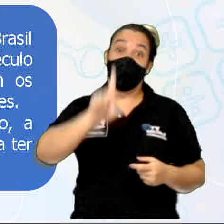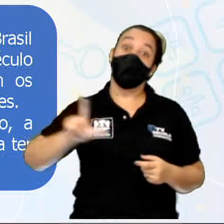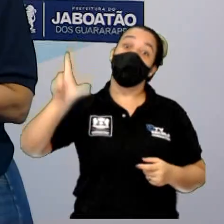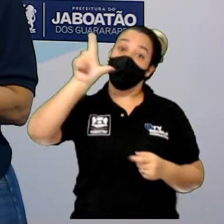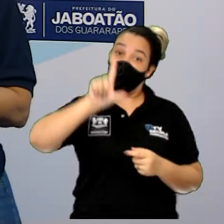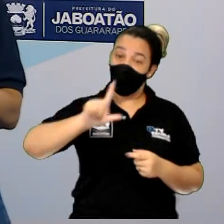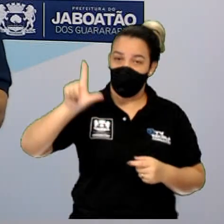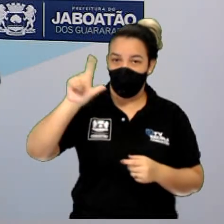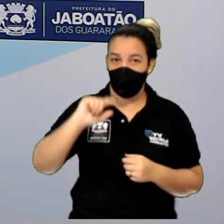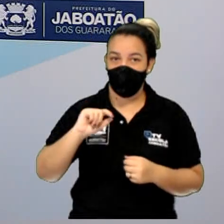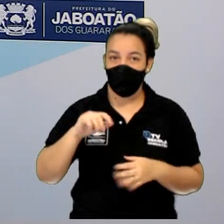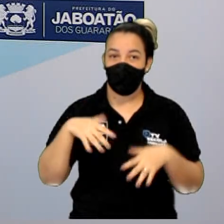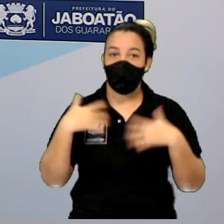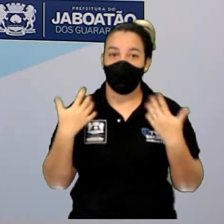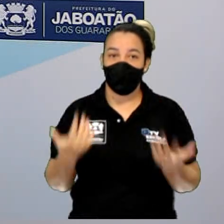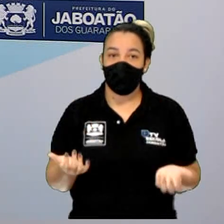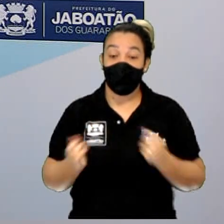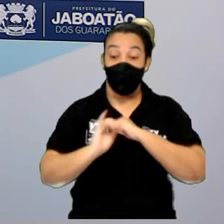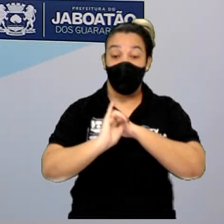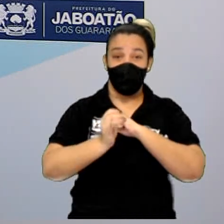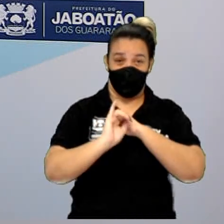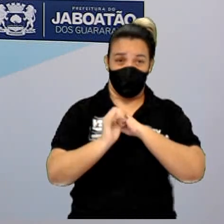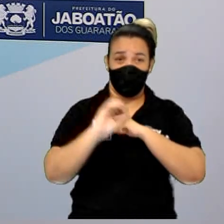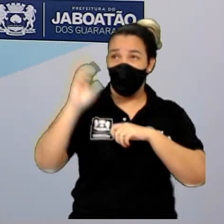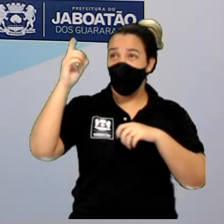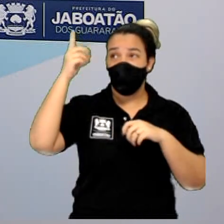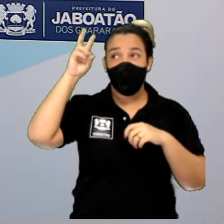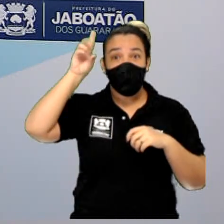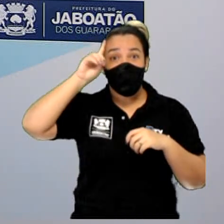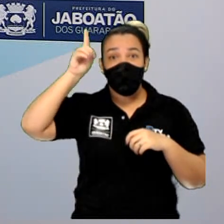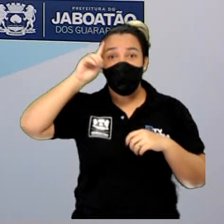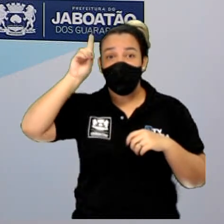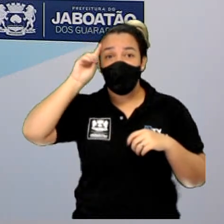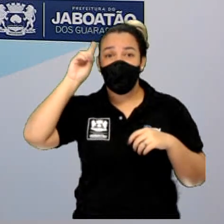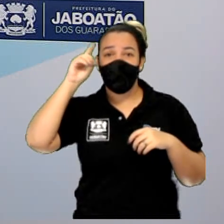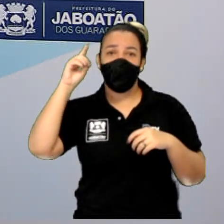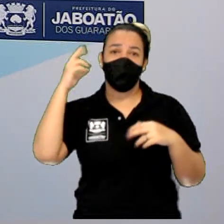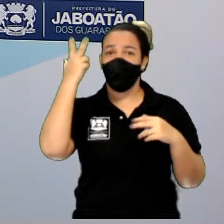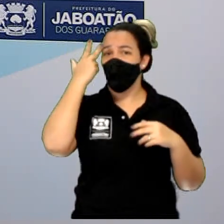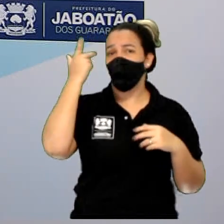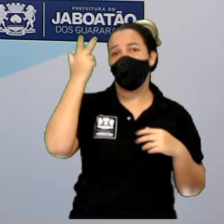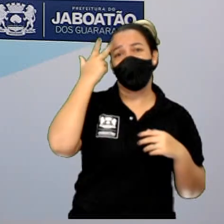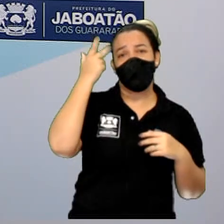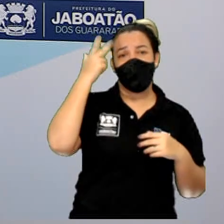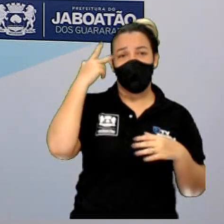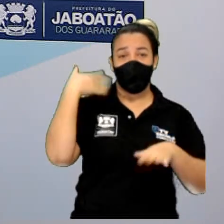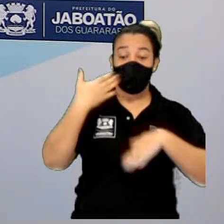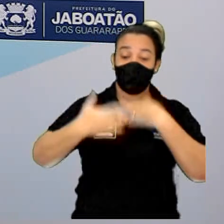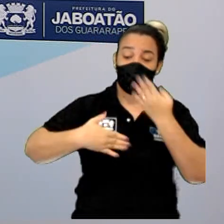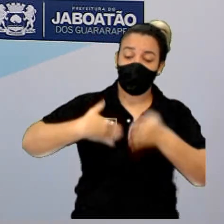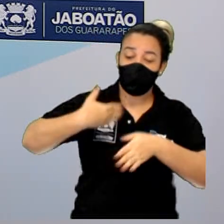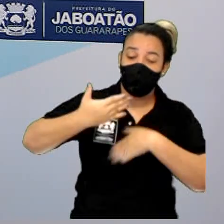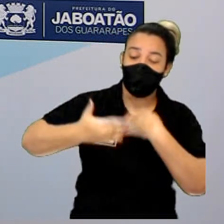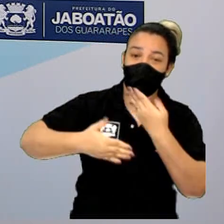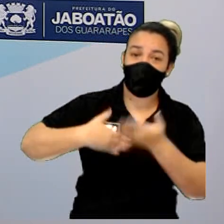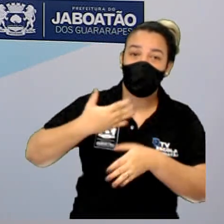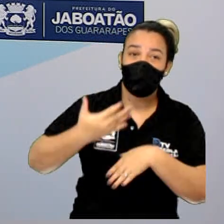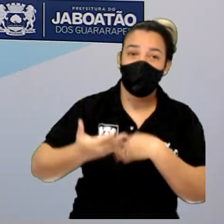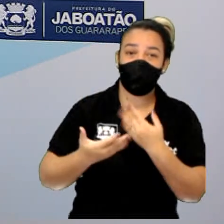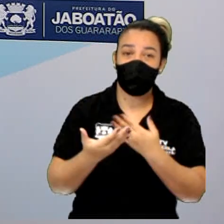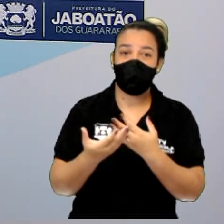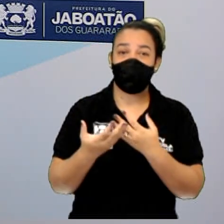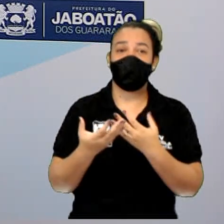da crônica ela era mais relatos do cotidiano e com o tempo ela trouxe a questão literária, o sentido